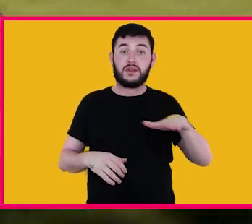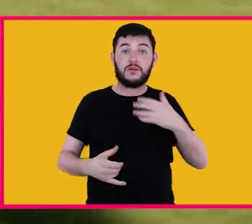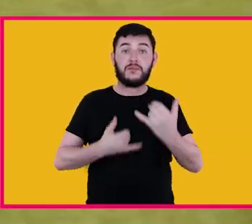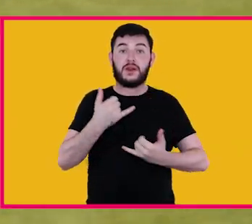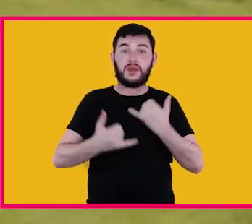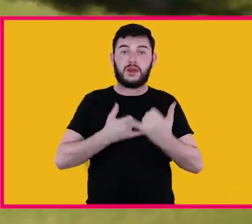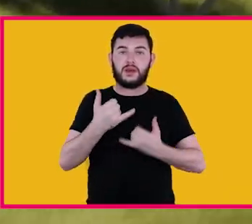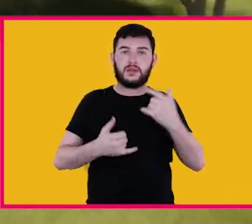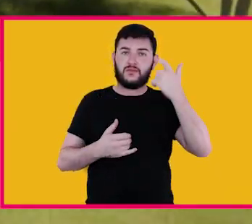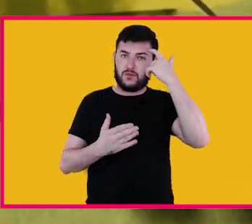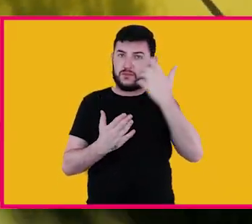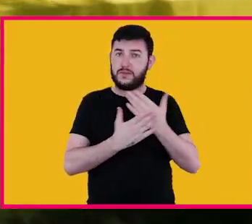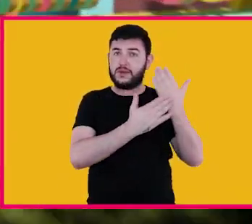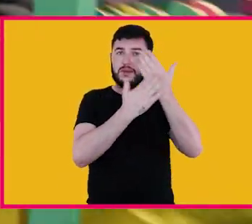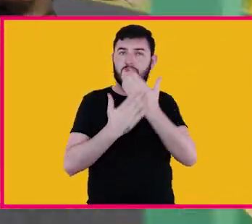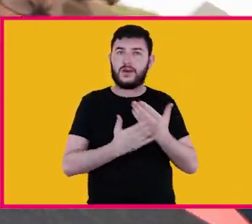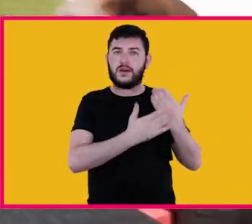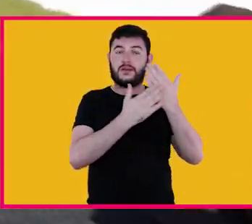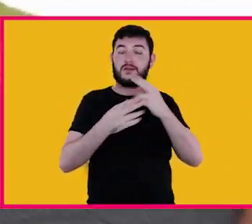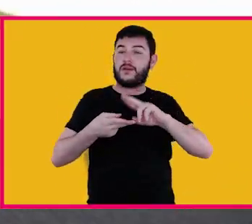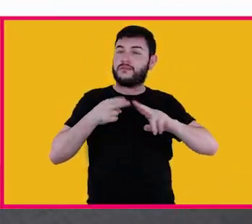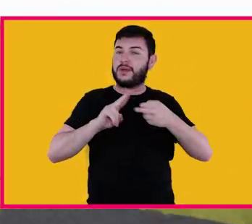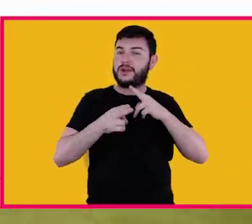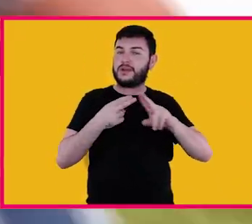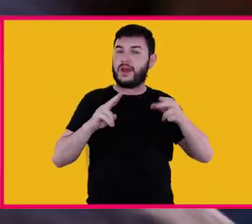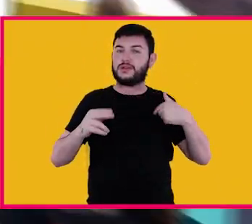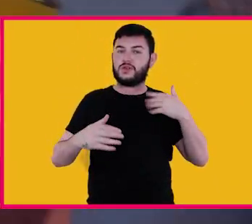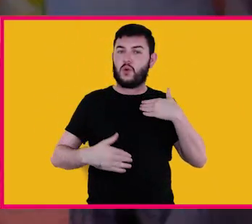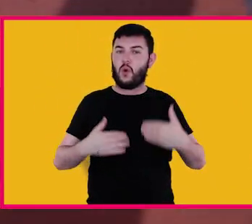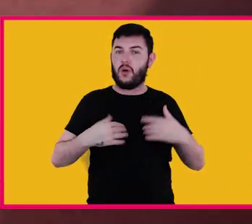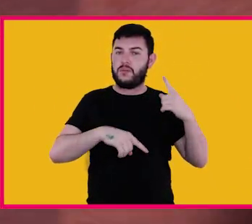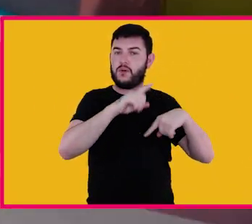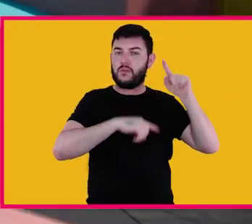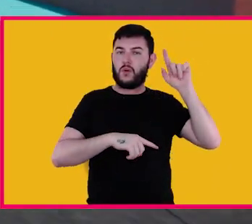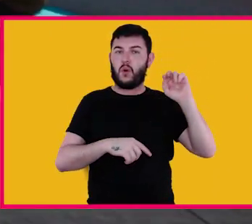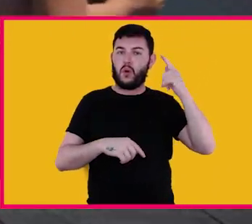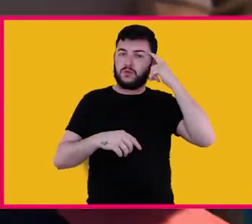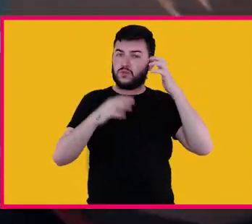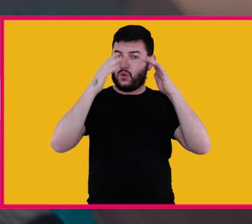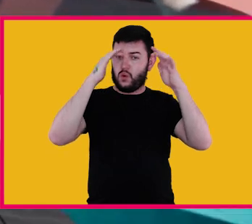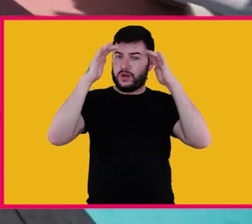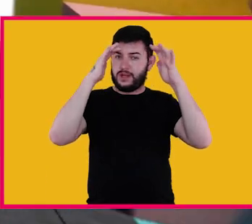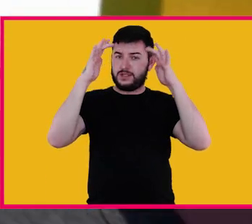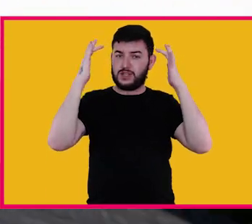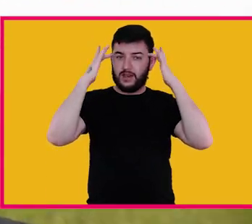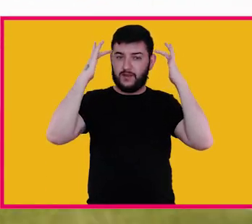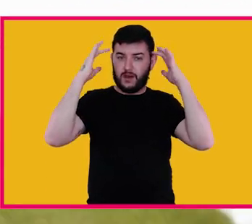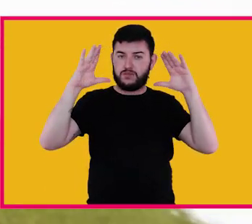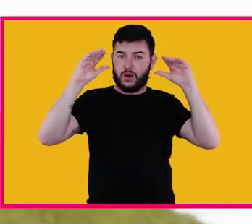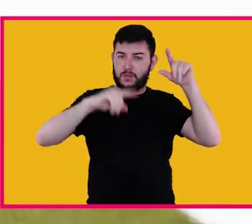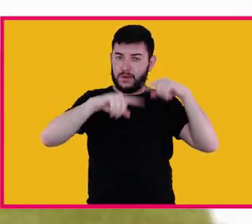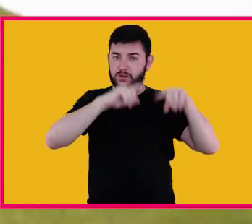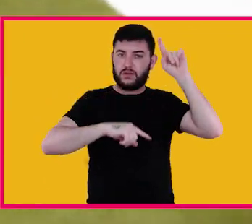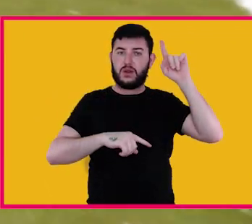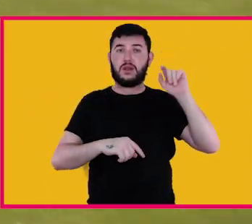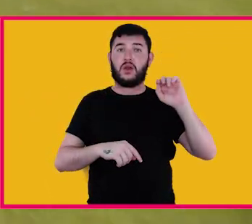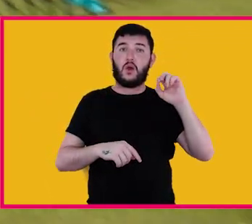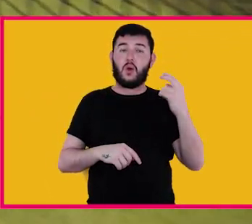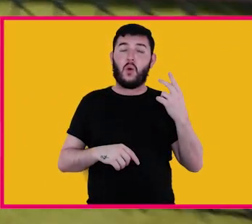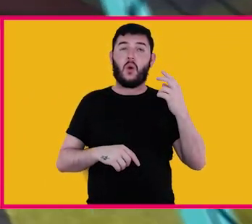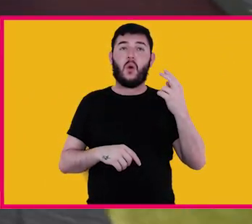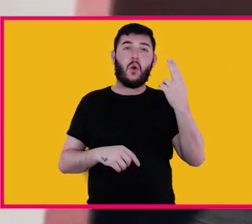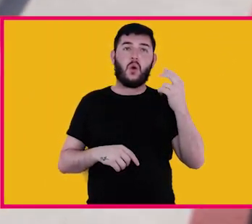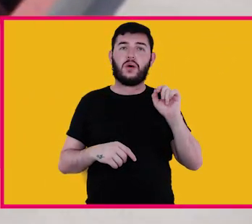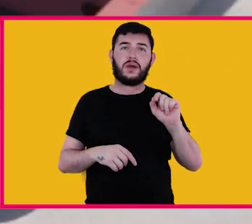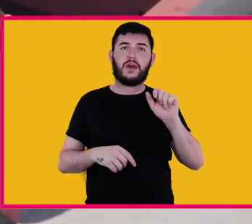foram pensados tanto para o desenvolvimento de habilidades corporais quanto cognitivas, como o jogo da memória, uma espécie de ábaco em grande escala que pensamos